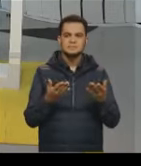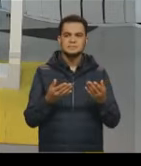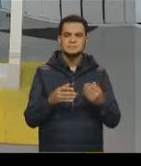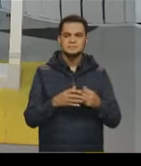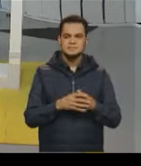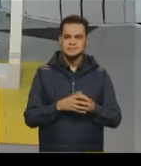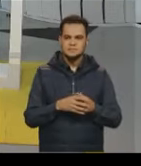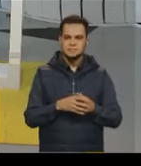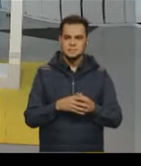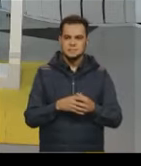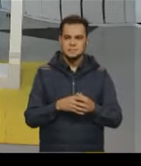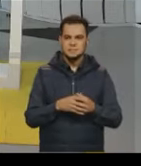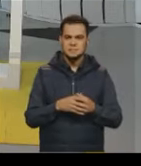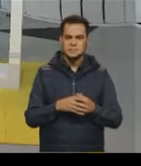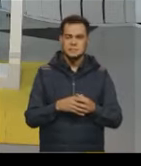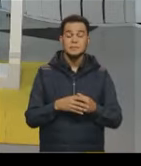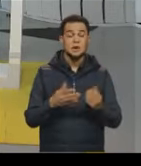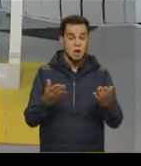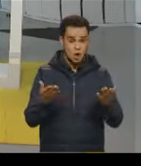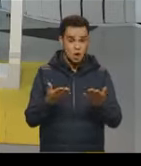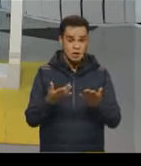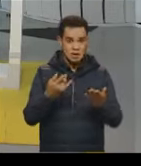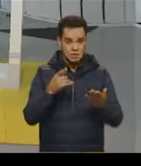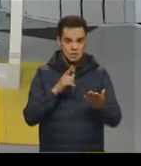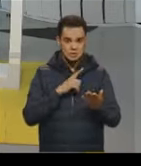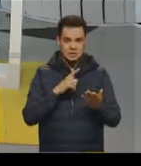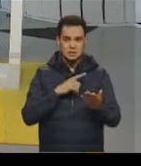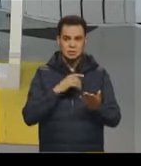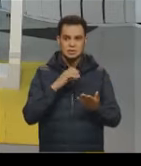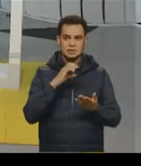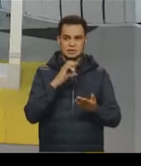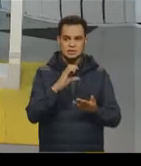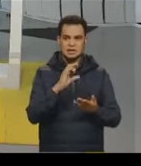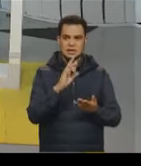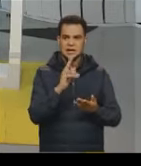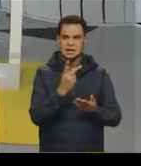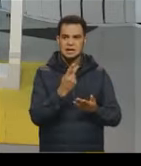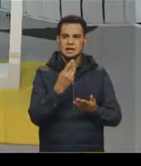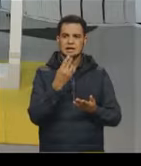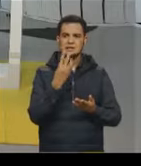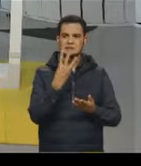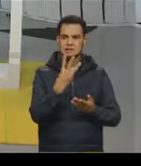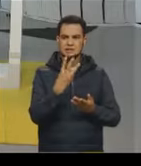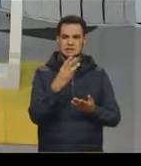tenho um CH3CH...